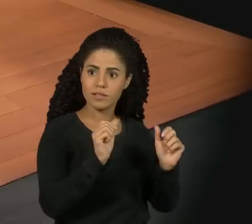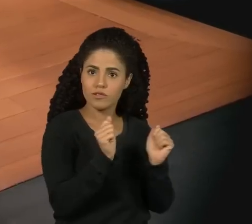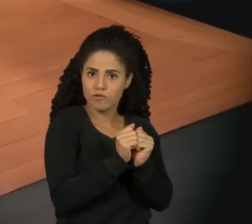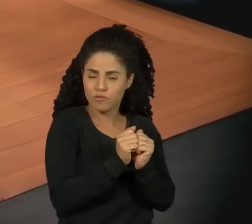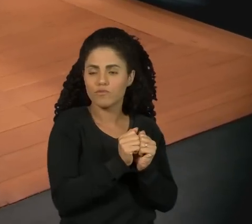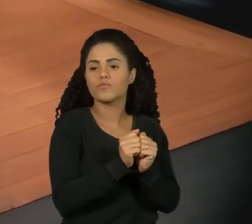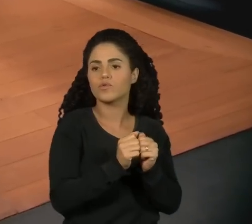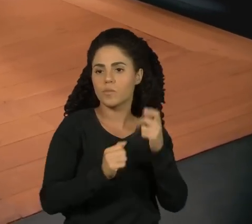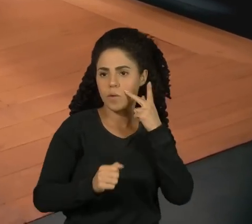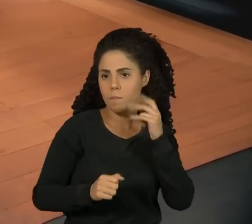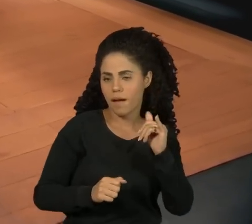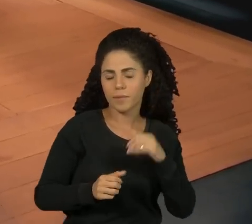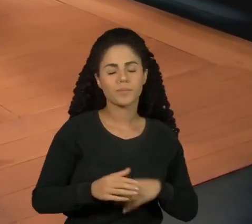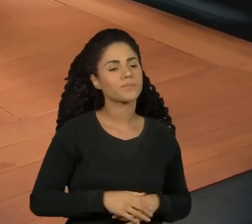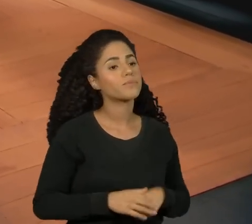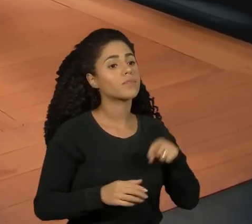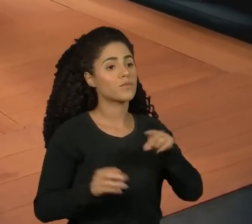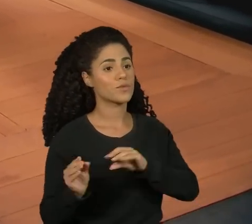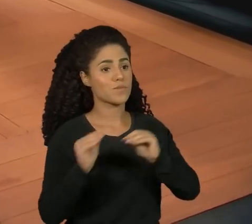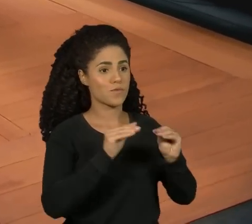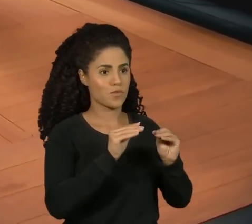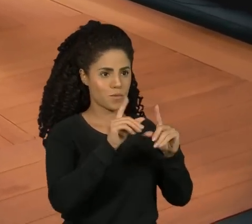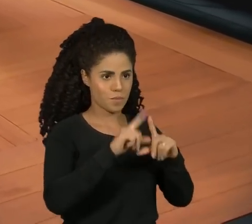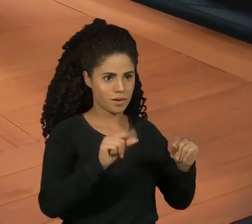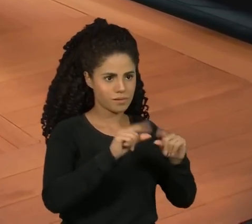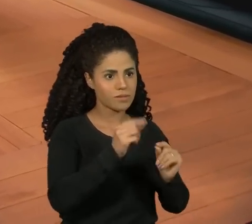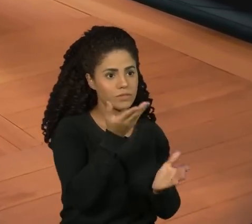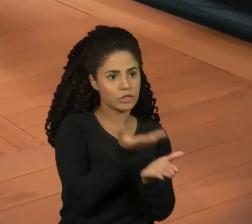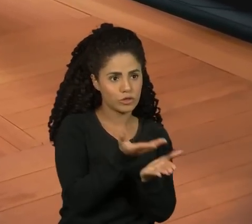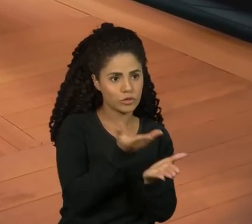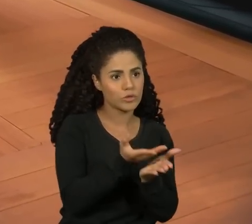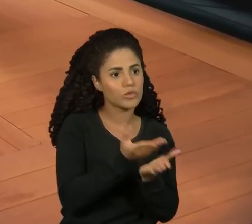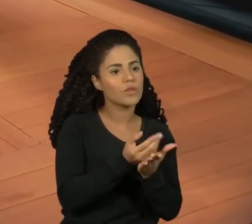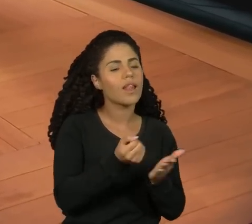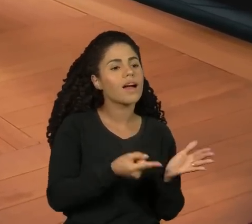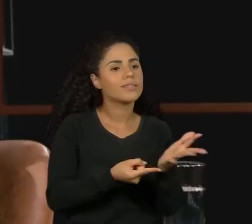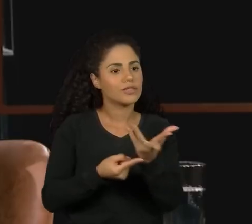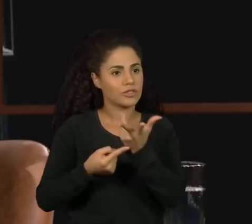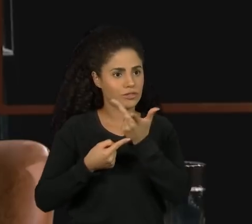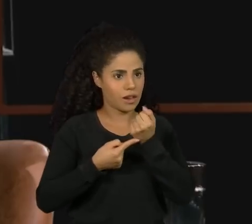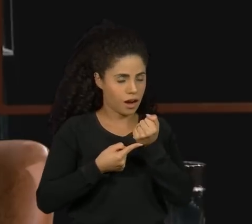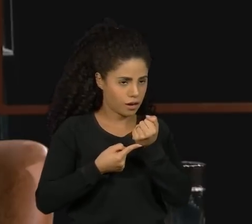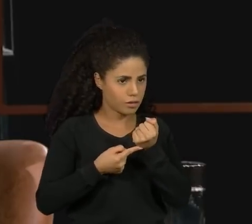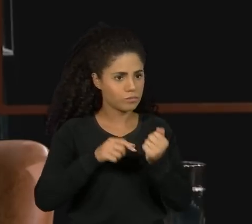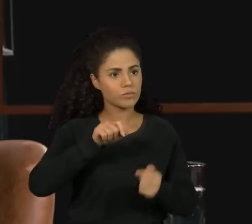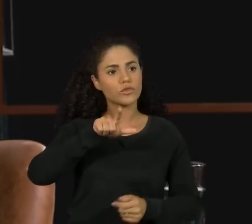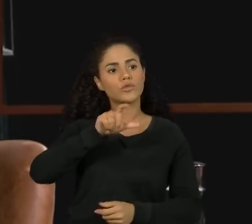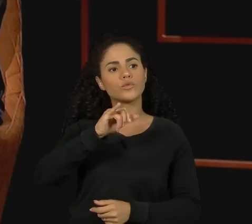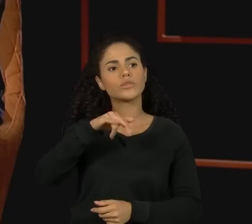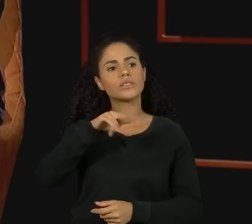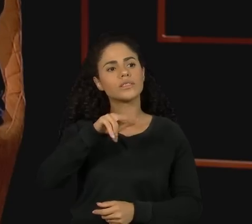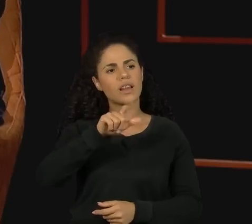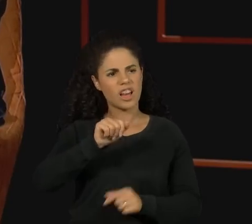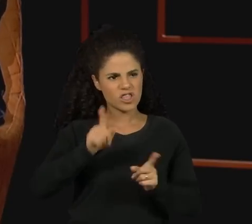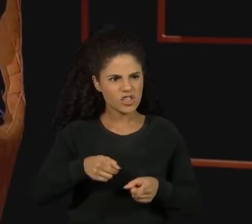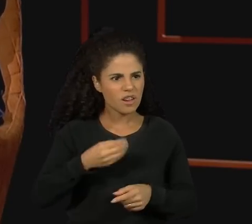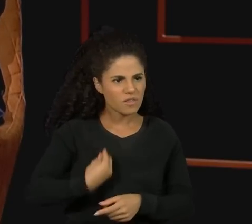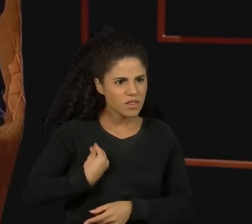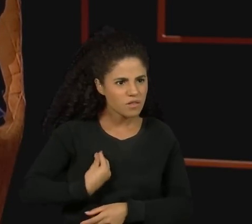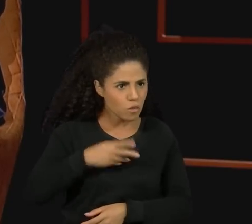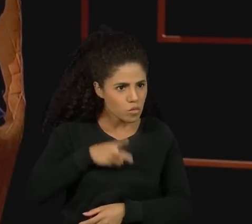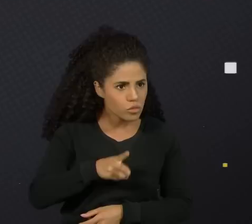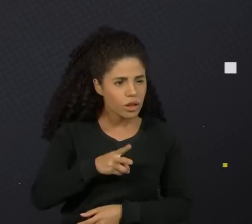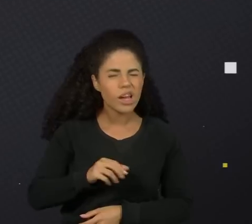então, coisa. Eu queria entrar nesse assunto. Você vai para Brasília, você vai estudar na Faculdade de Artes Dulcina de Moraes. Isso. A Dulcina era viva? Não, ela tinha.